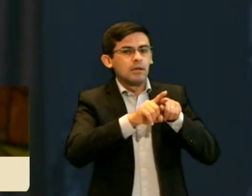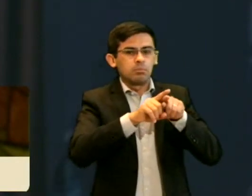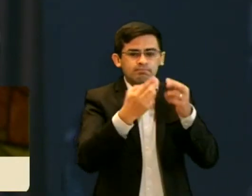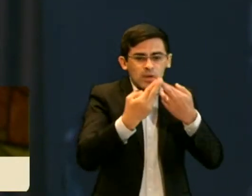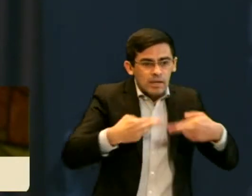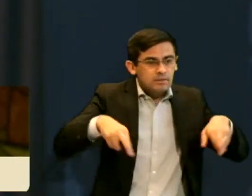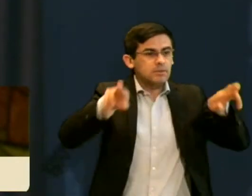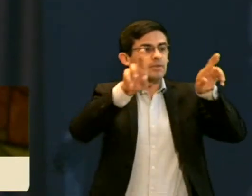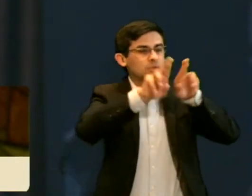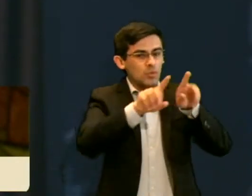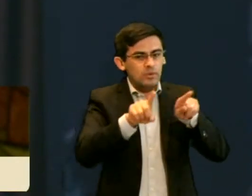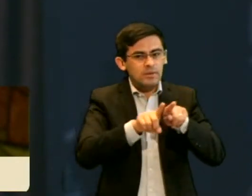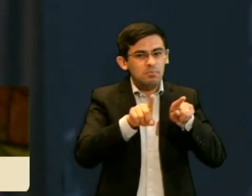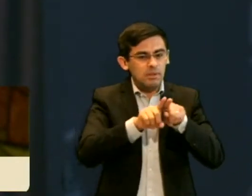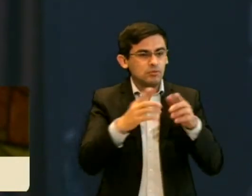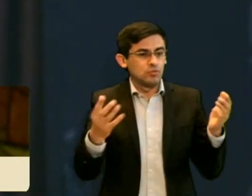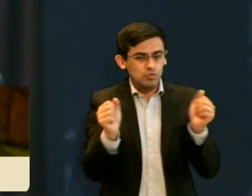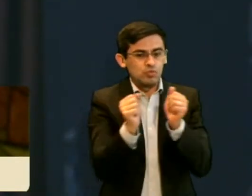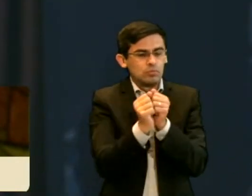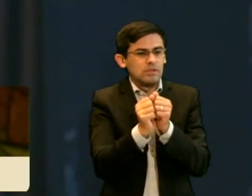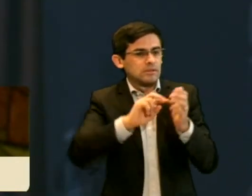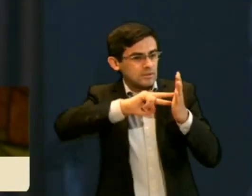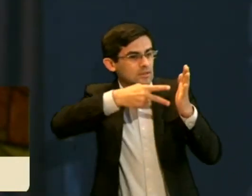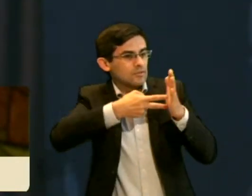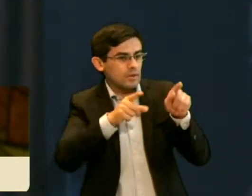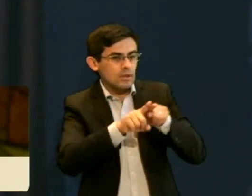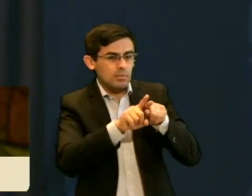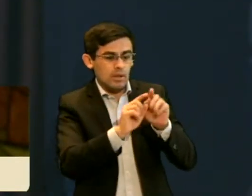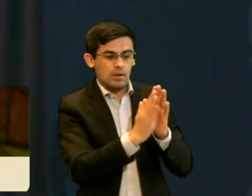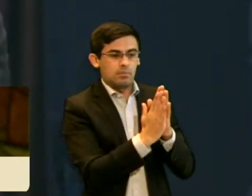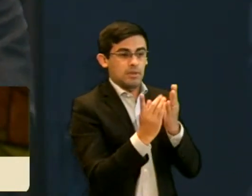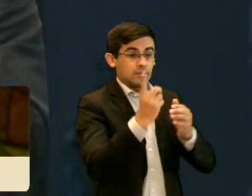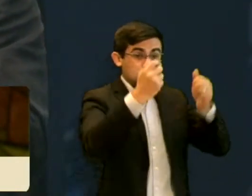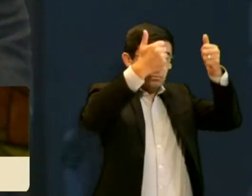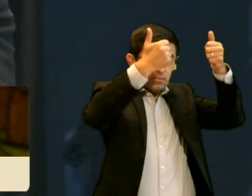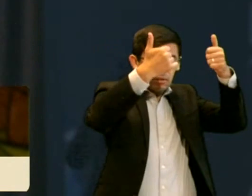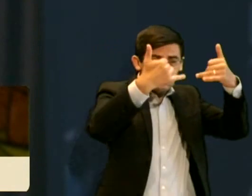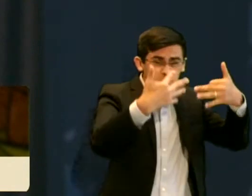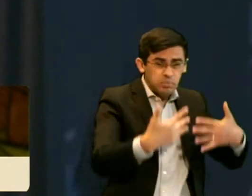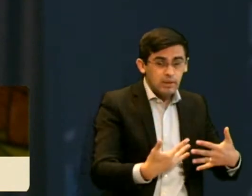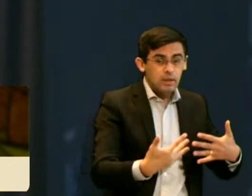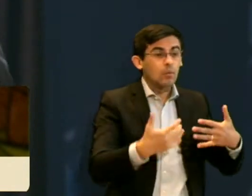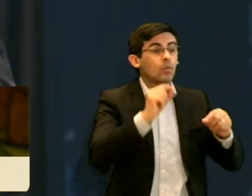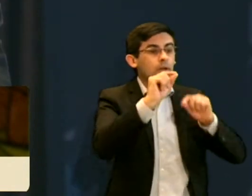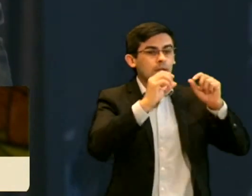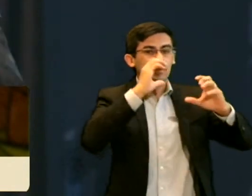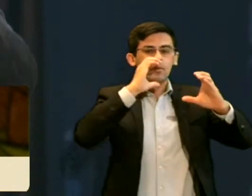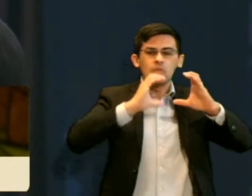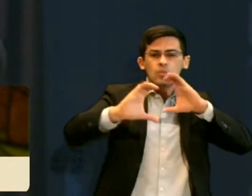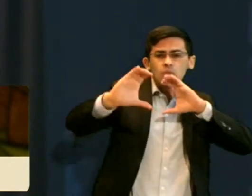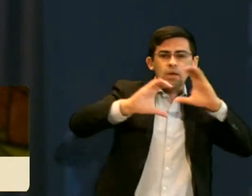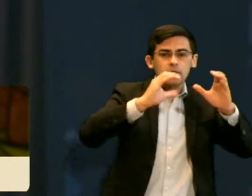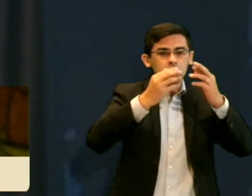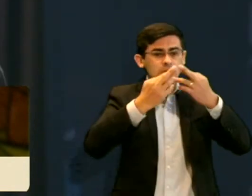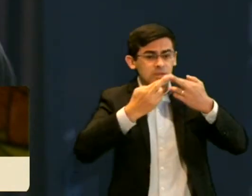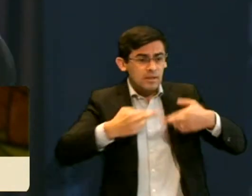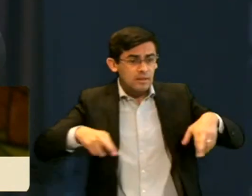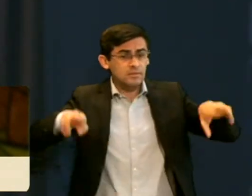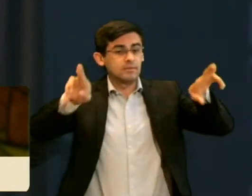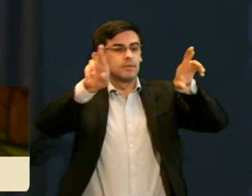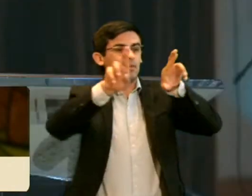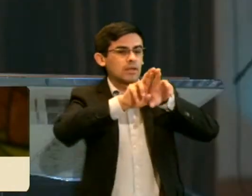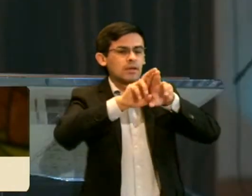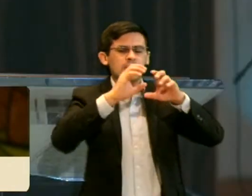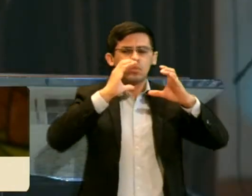reparador, renovador, restaurador. A Bíblia está falando, na verdade, de um cântico restaurador, ou